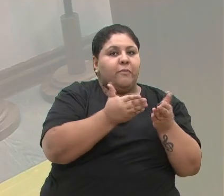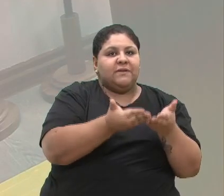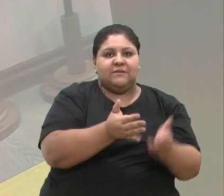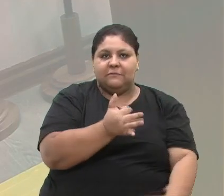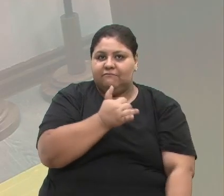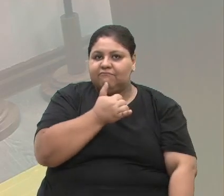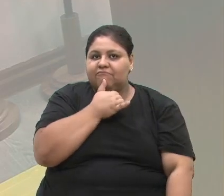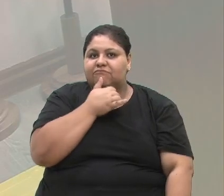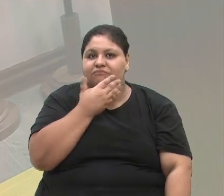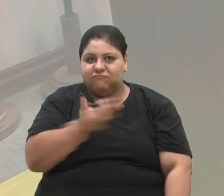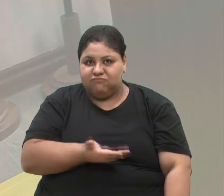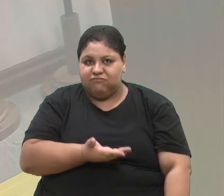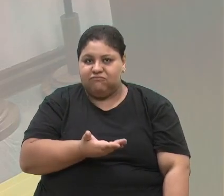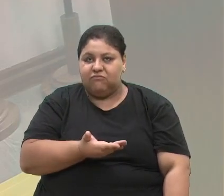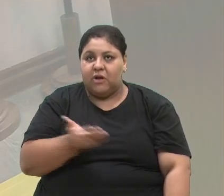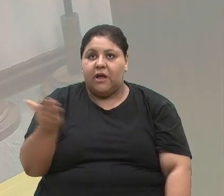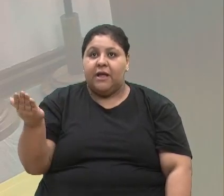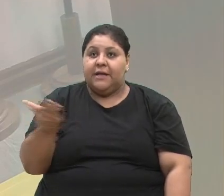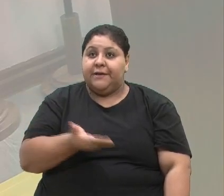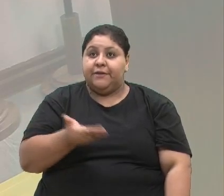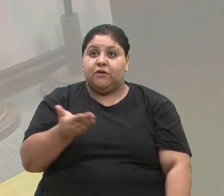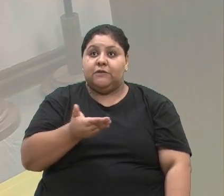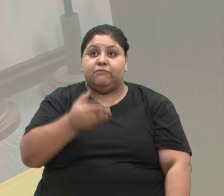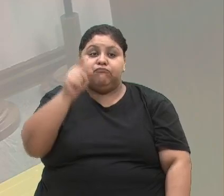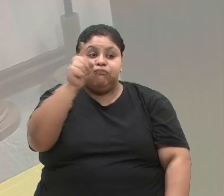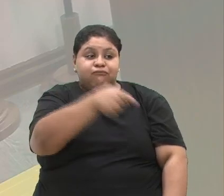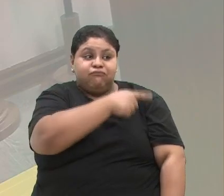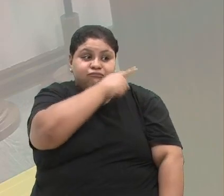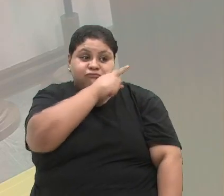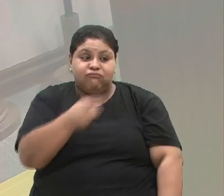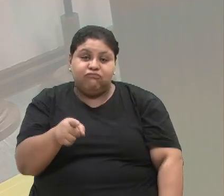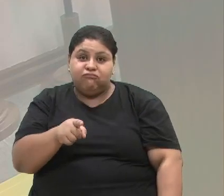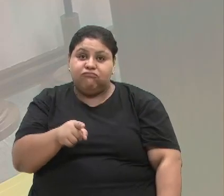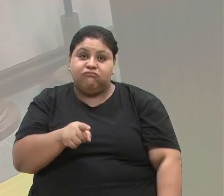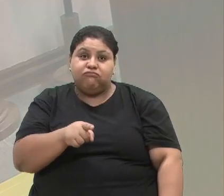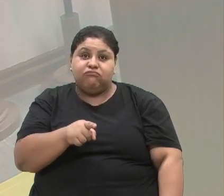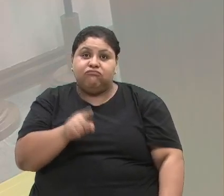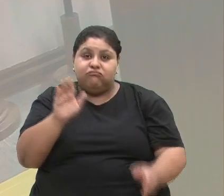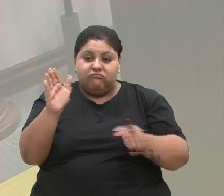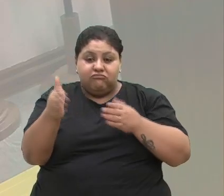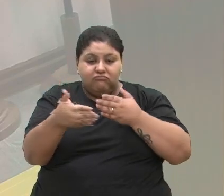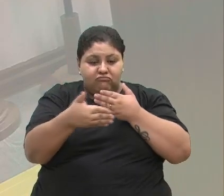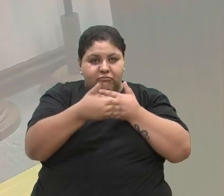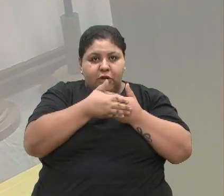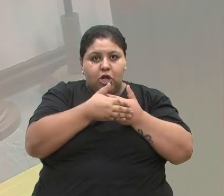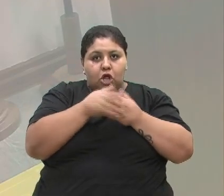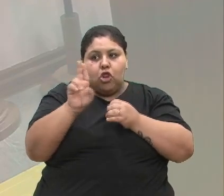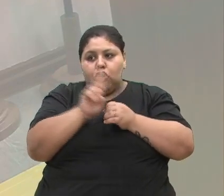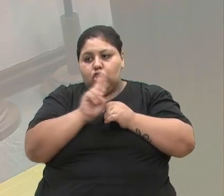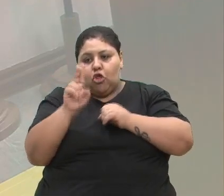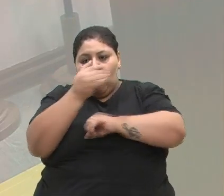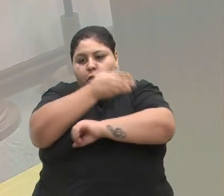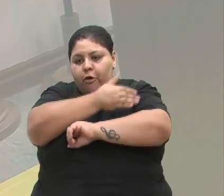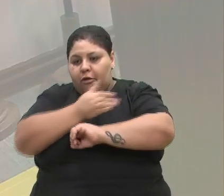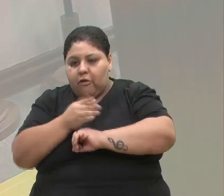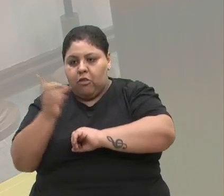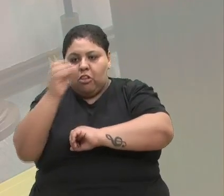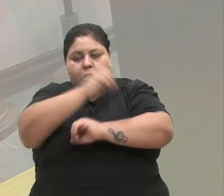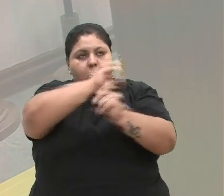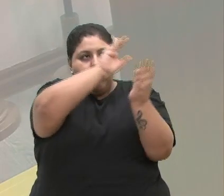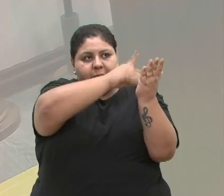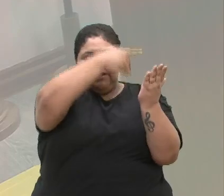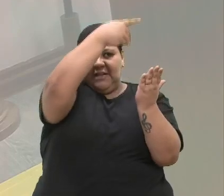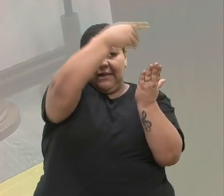Infelizmente. E aí ficamos atrelados na restrição de apresentação de nome de ruas, datas de calendário oficial